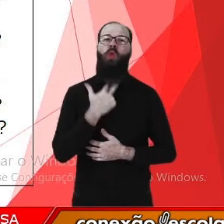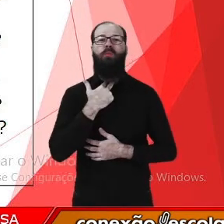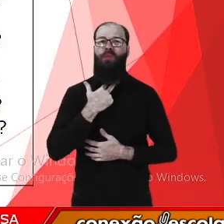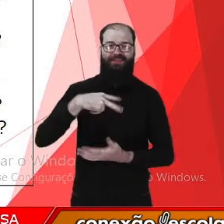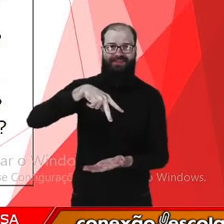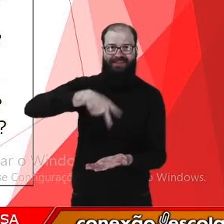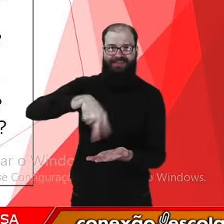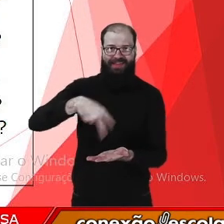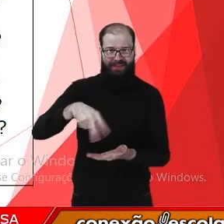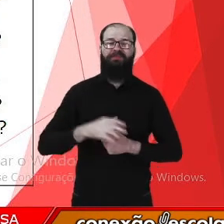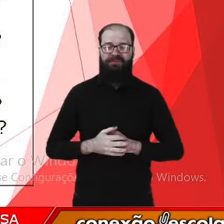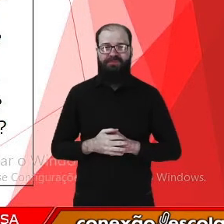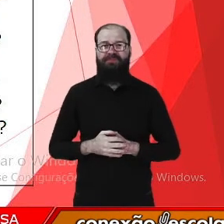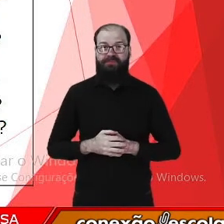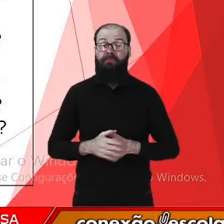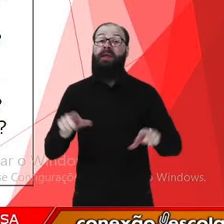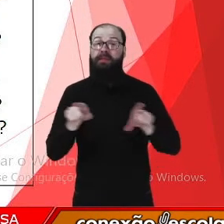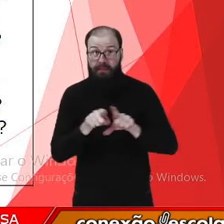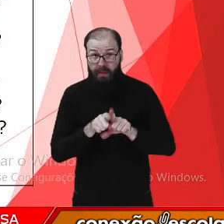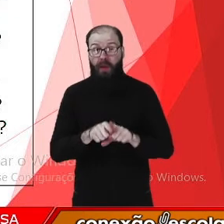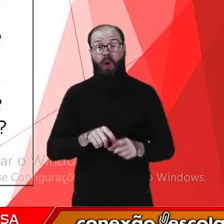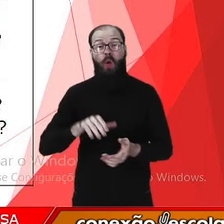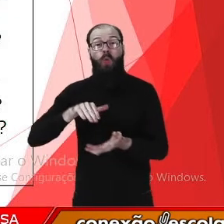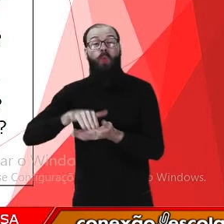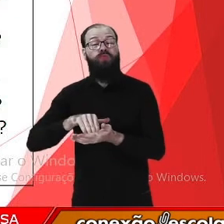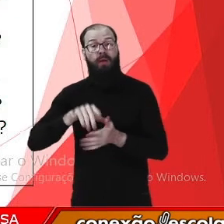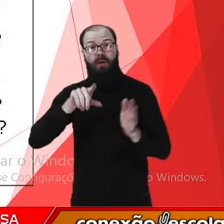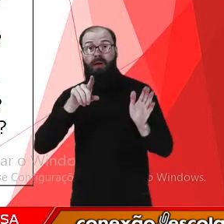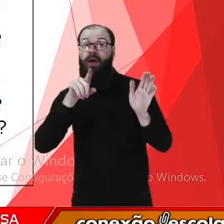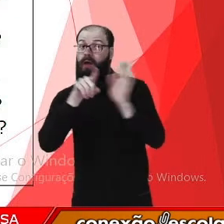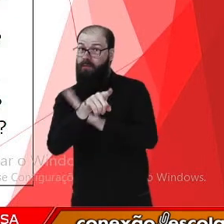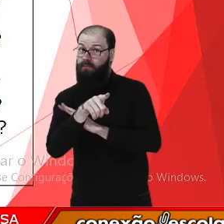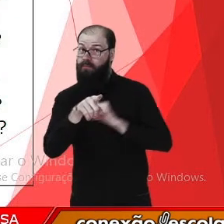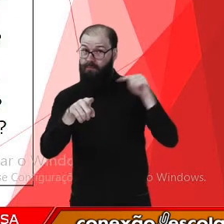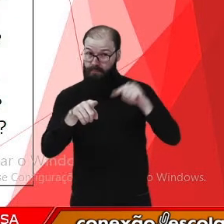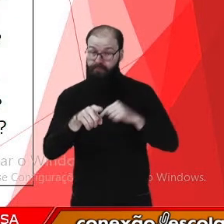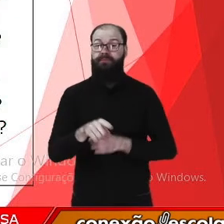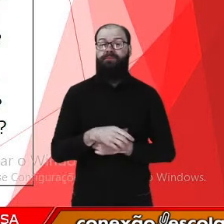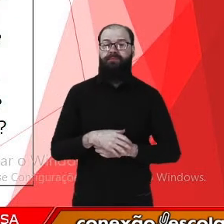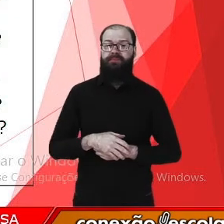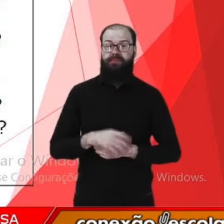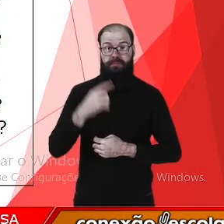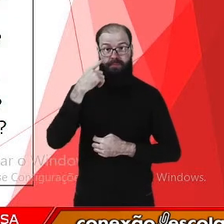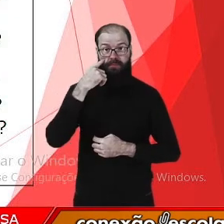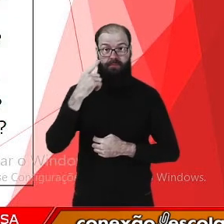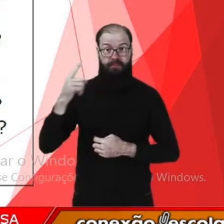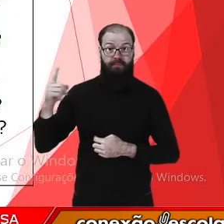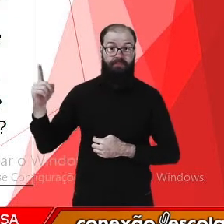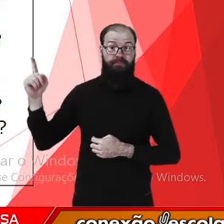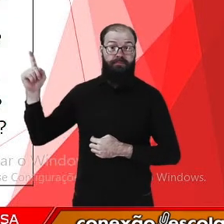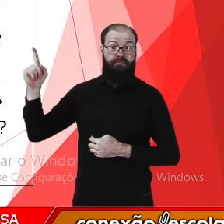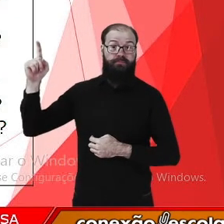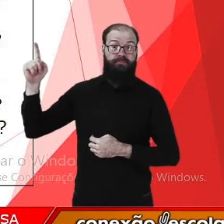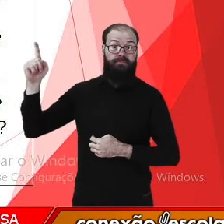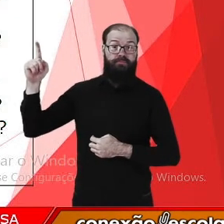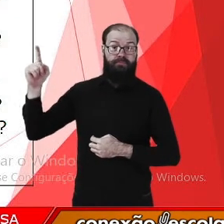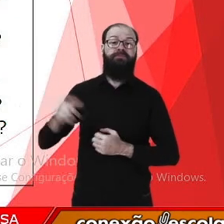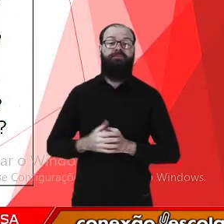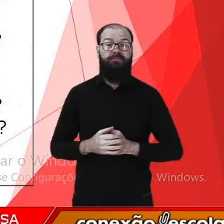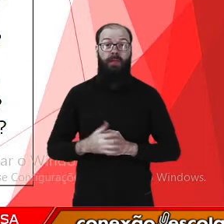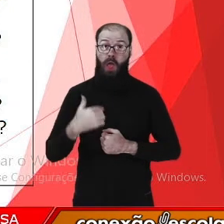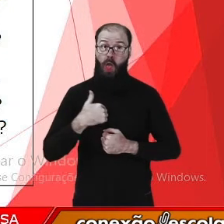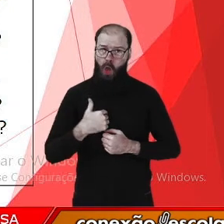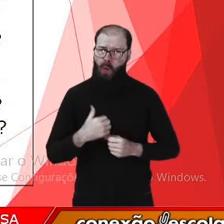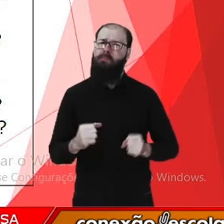posso dançar. E nós temos a interrogação, que é Can I dance? Eu posso